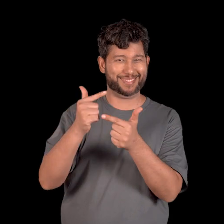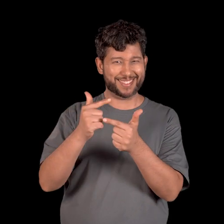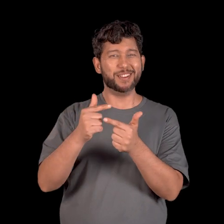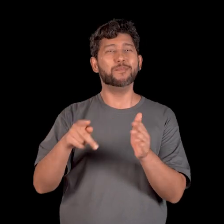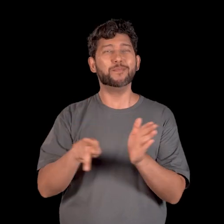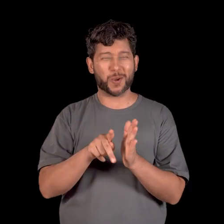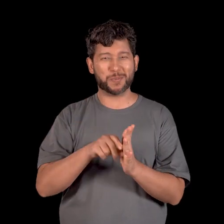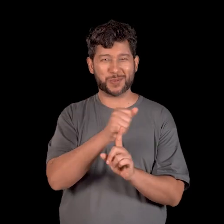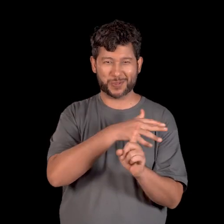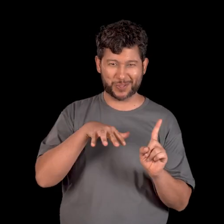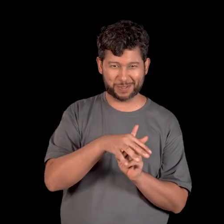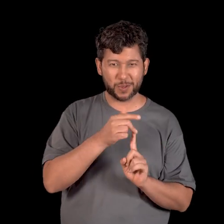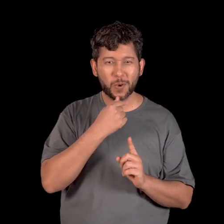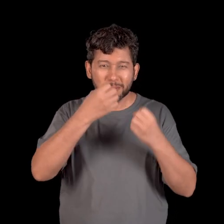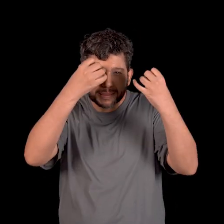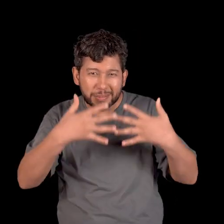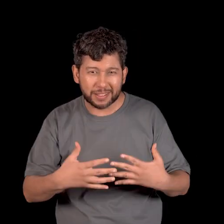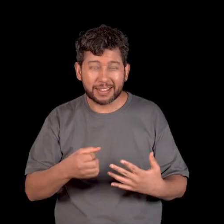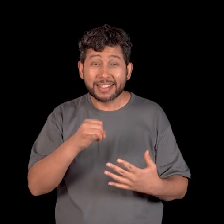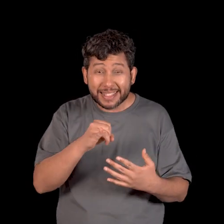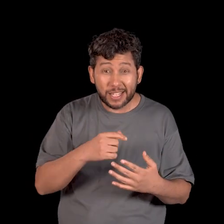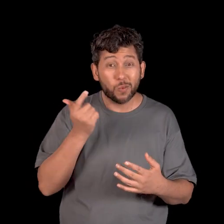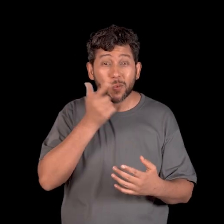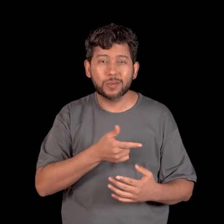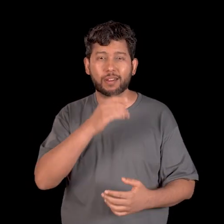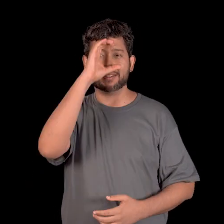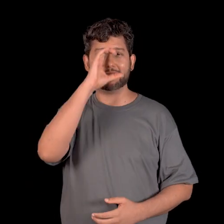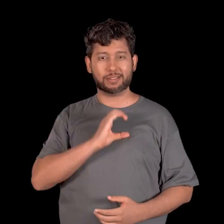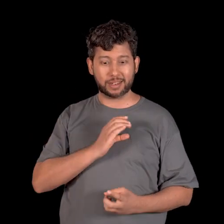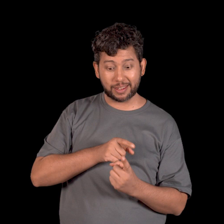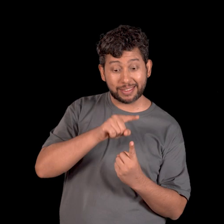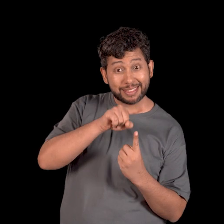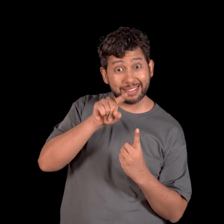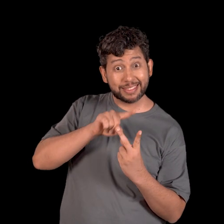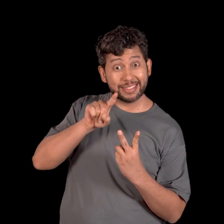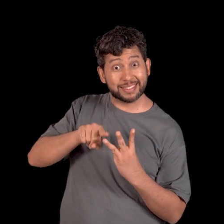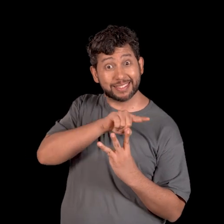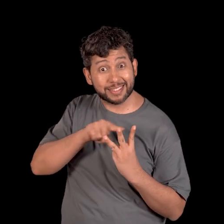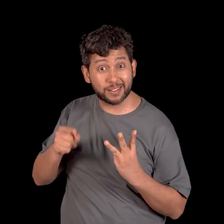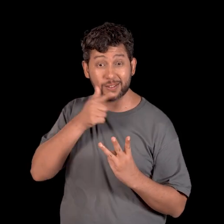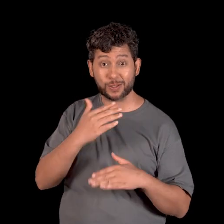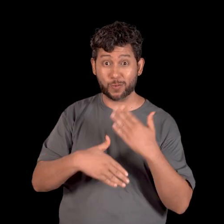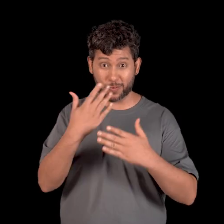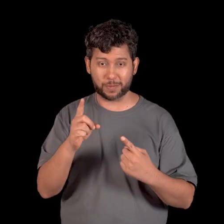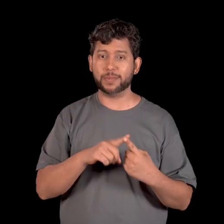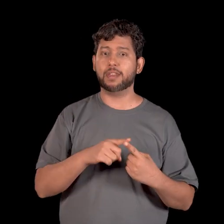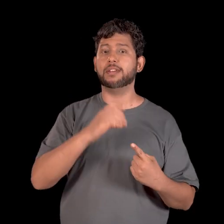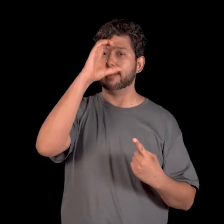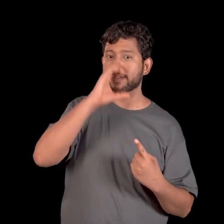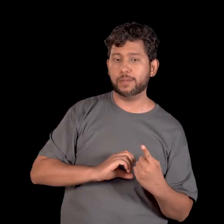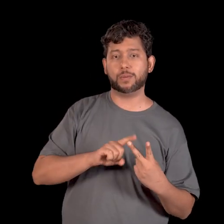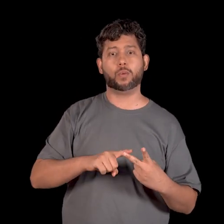da sociologia. Segundo Marshall, para que os três principais elementos constitutivos da cidadania se